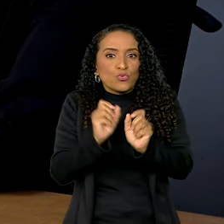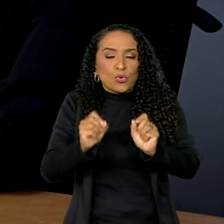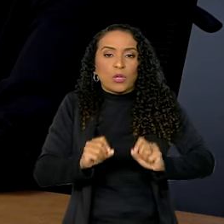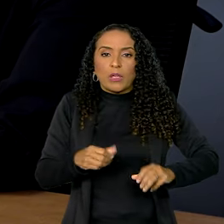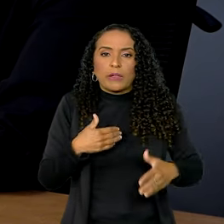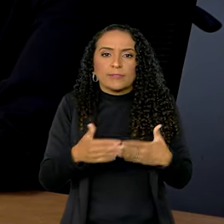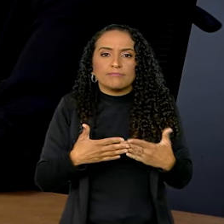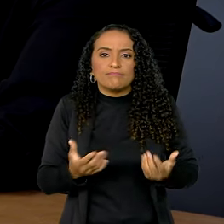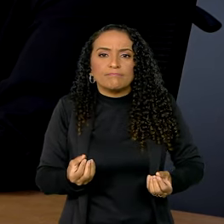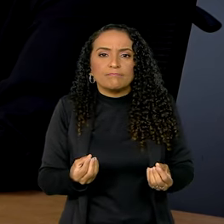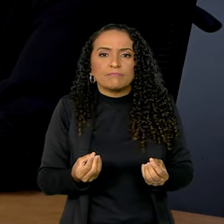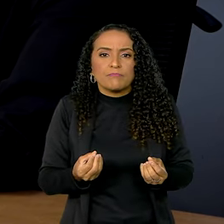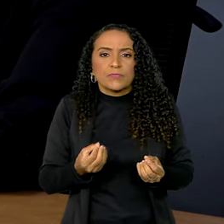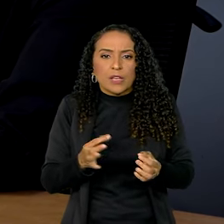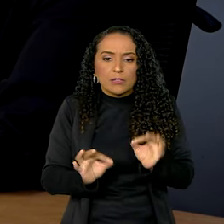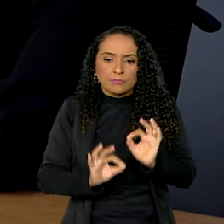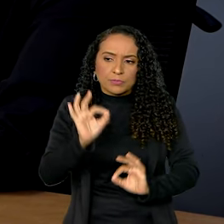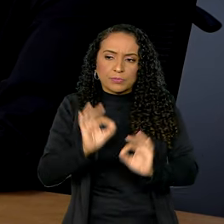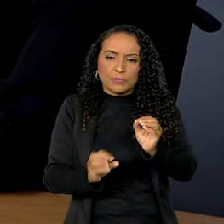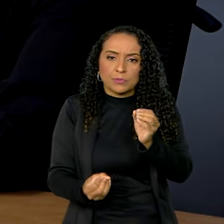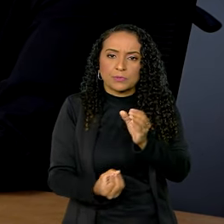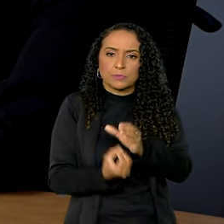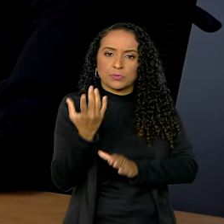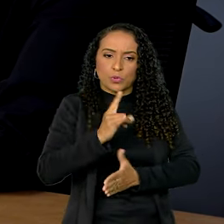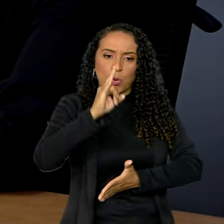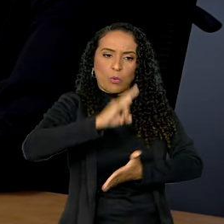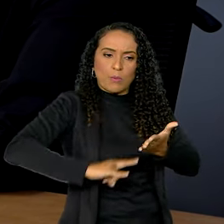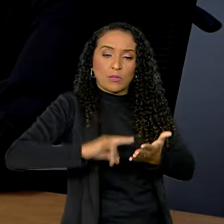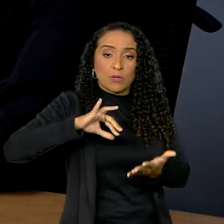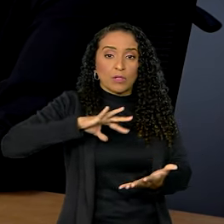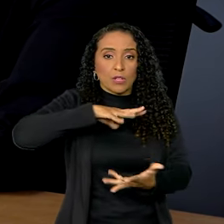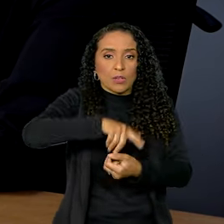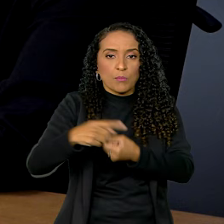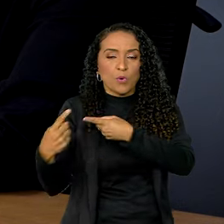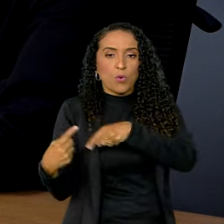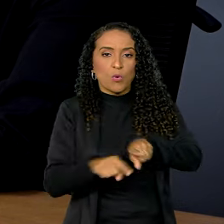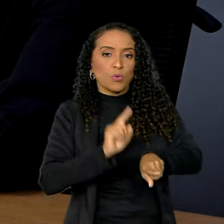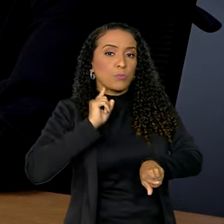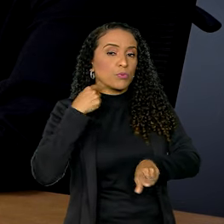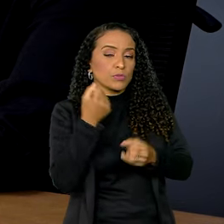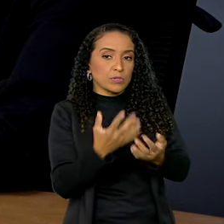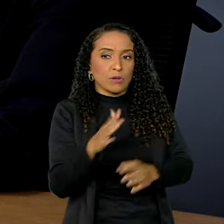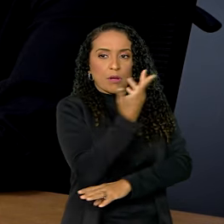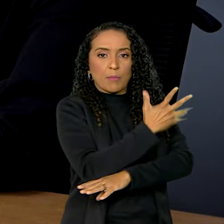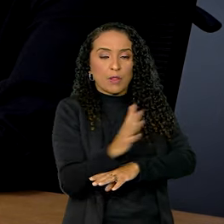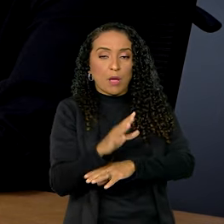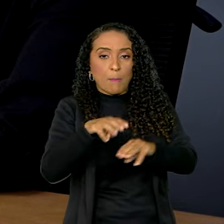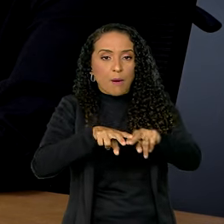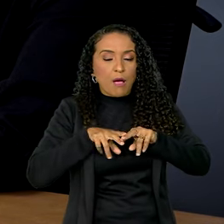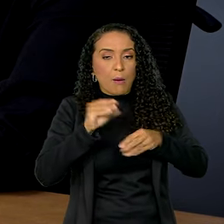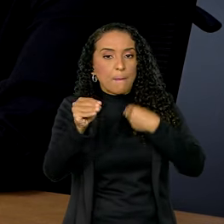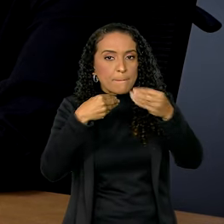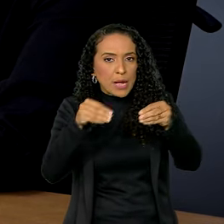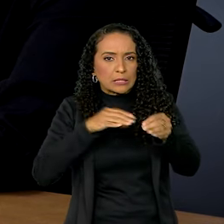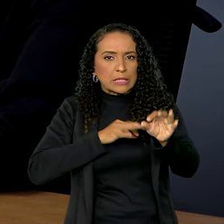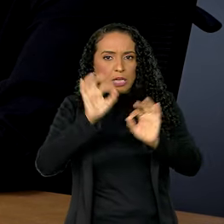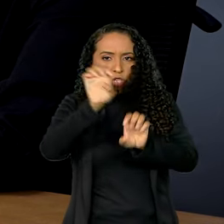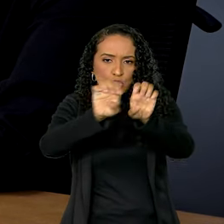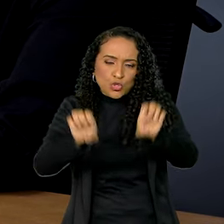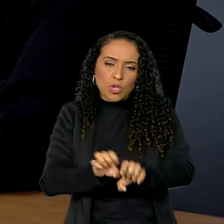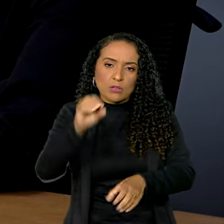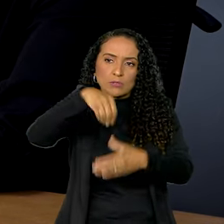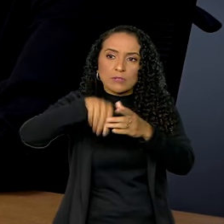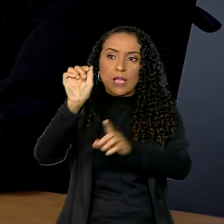né mas independentemente da construção do tratado internacional Ah para combate da poluição ambiental por plásticos que tá sendo estruturado no âmbito da